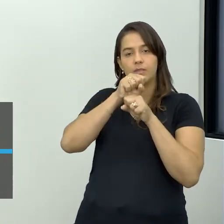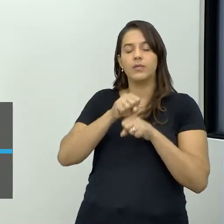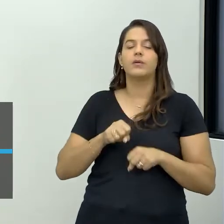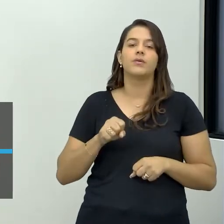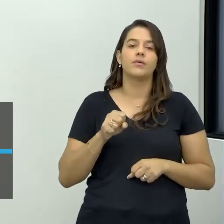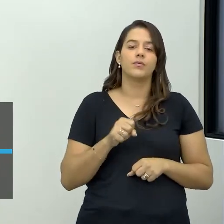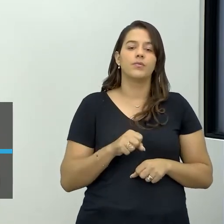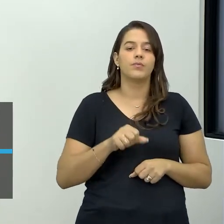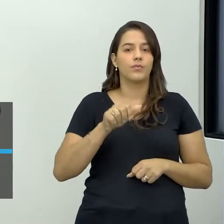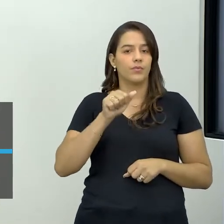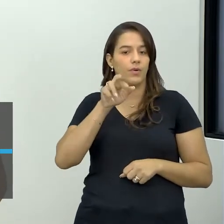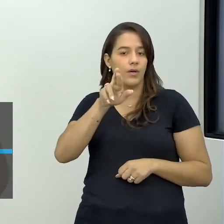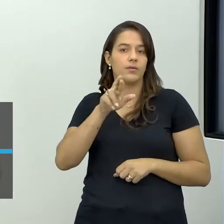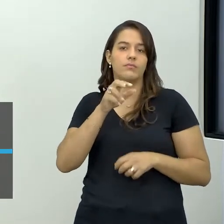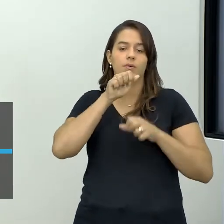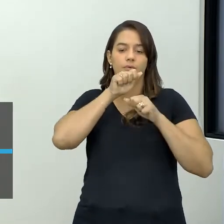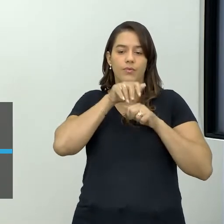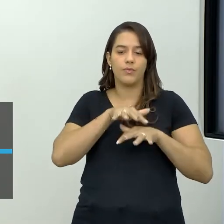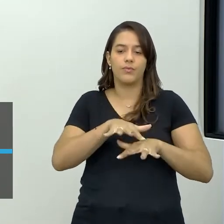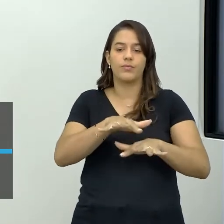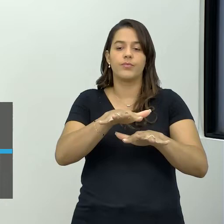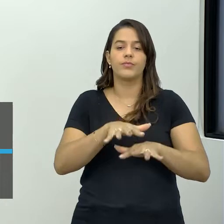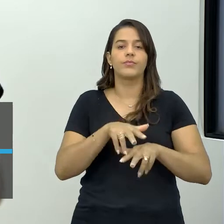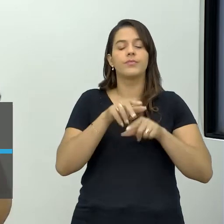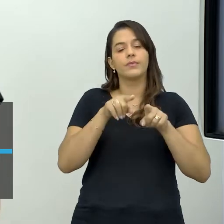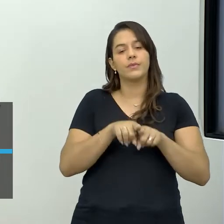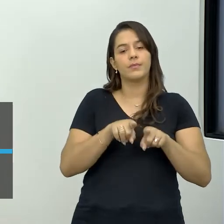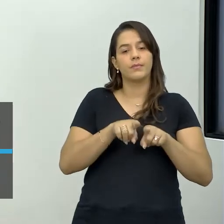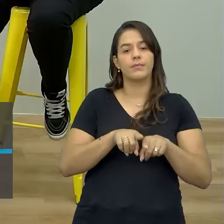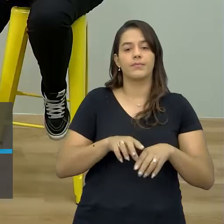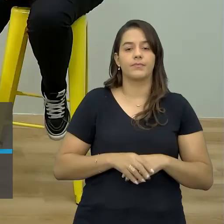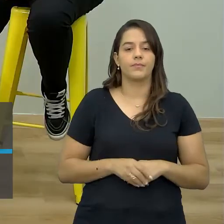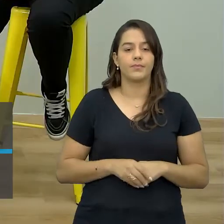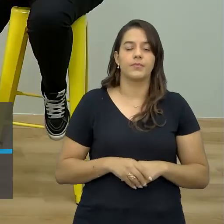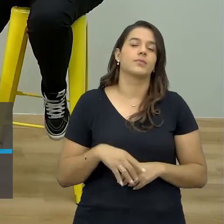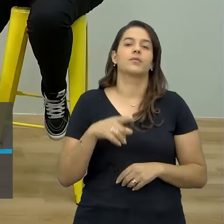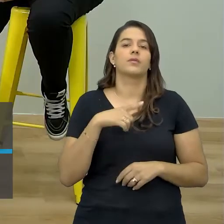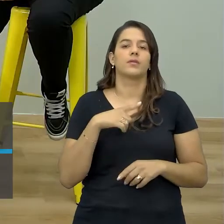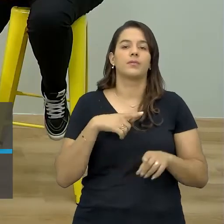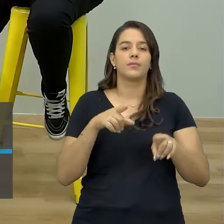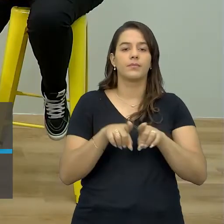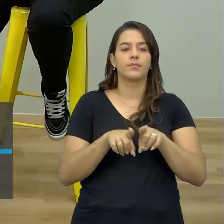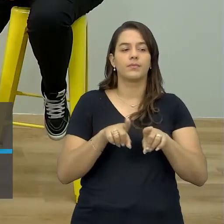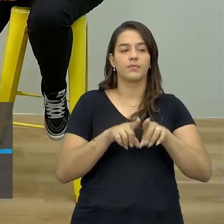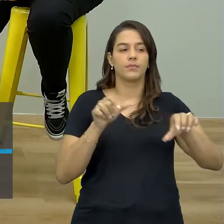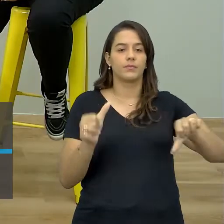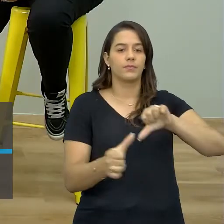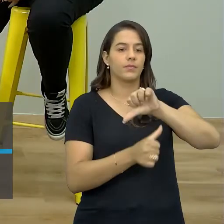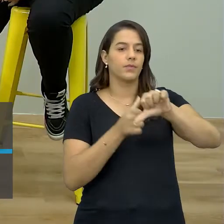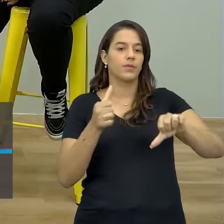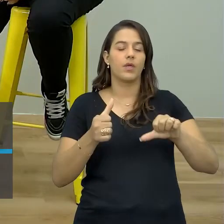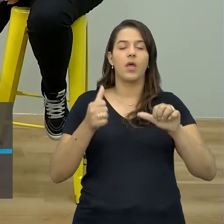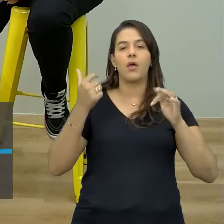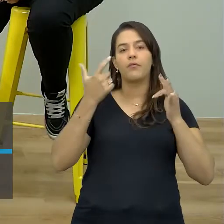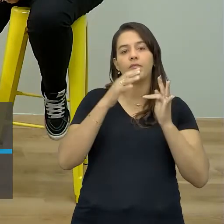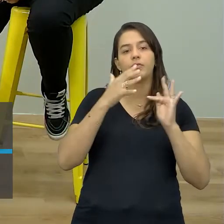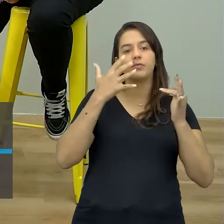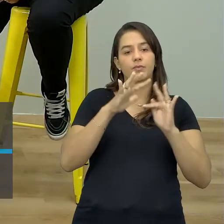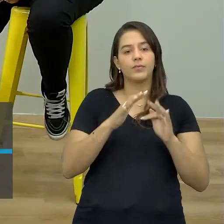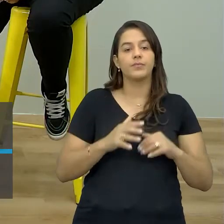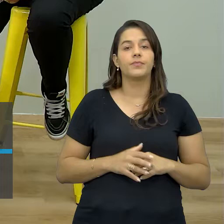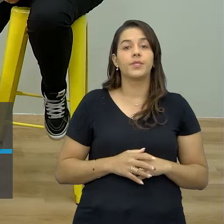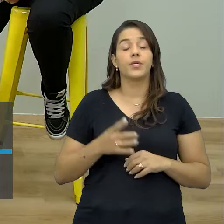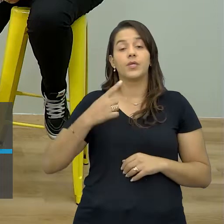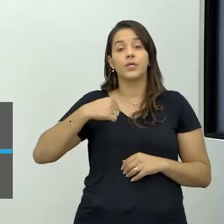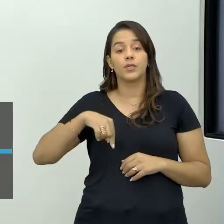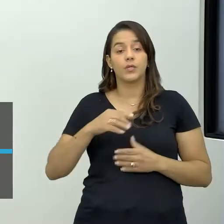gente solta, a gente libera gás carbônico. E as plantas, teoricamente, é o contrário ali, para realizar a fotossíntese. E quando a gente começa a